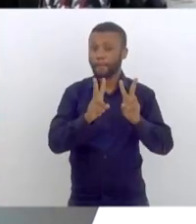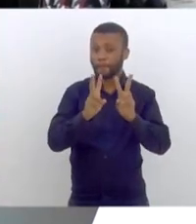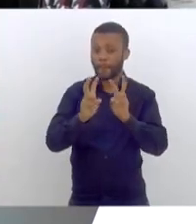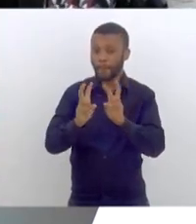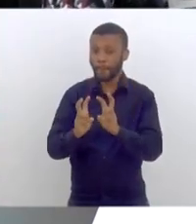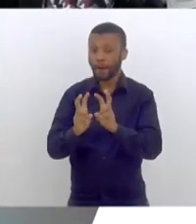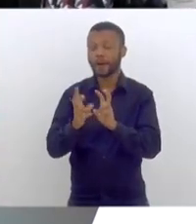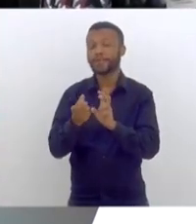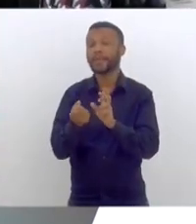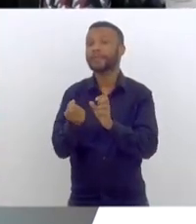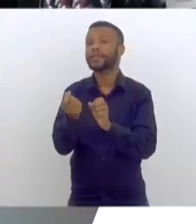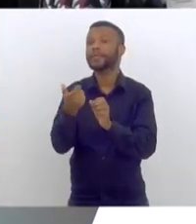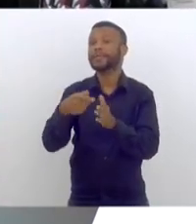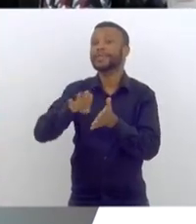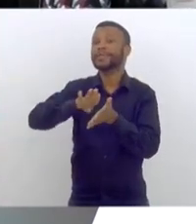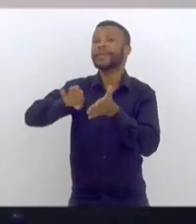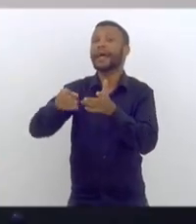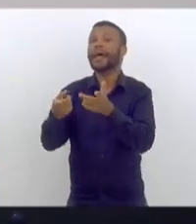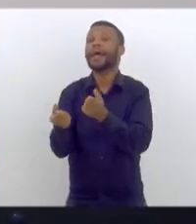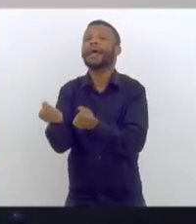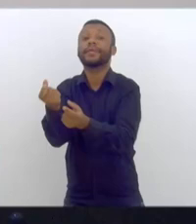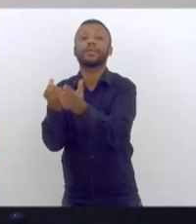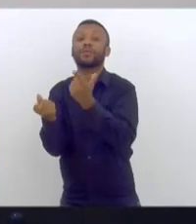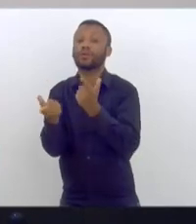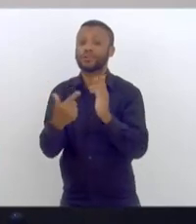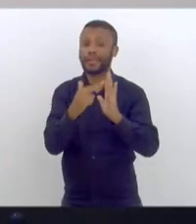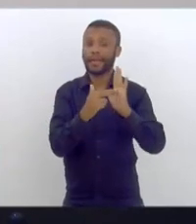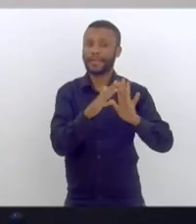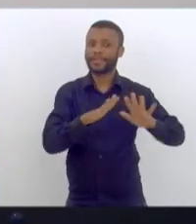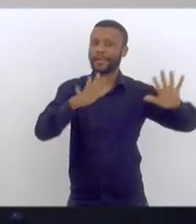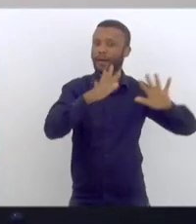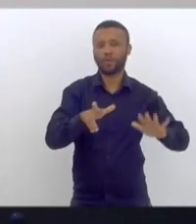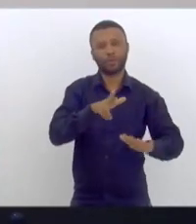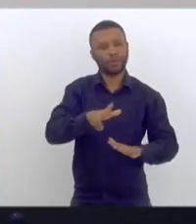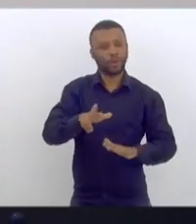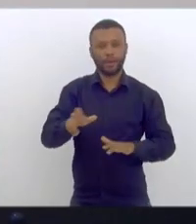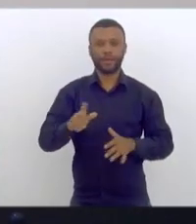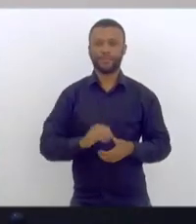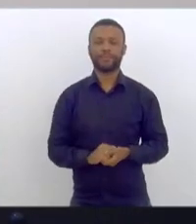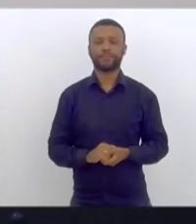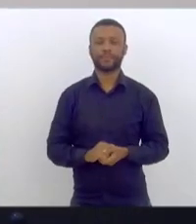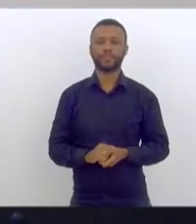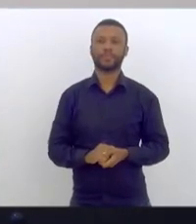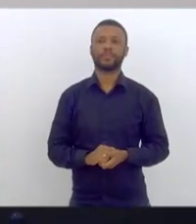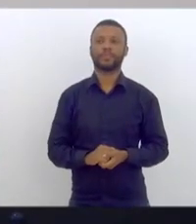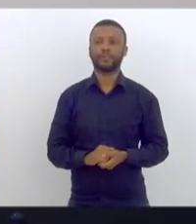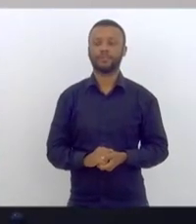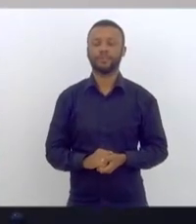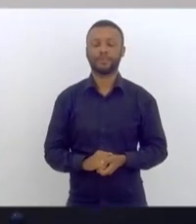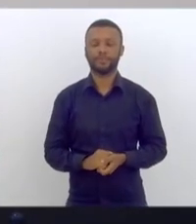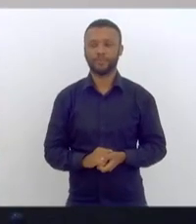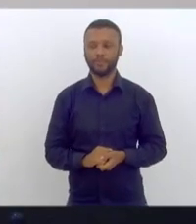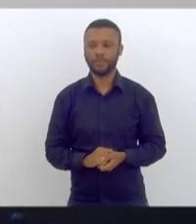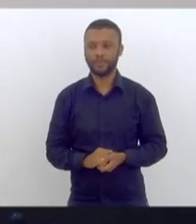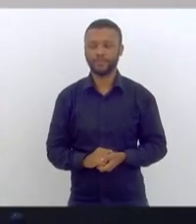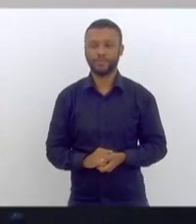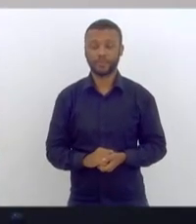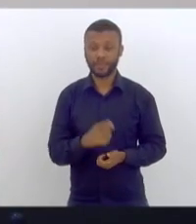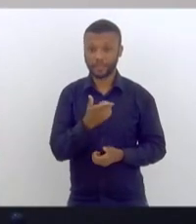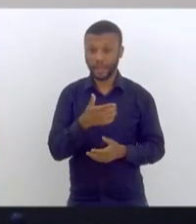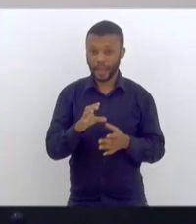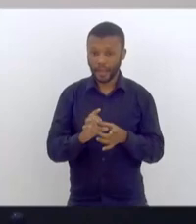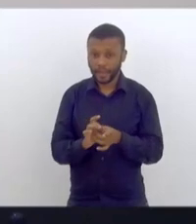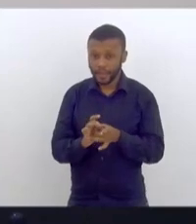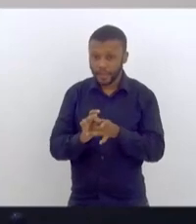regra eu entendi que a senhora tá querendo dizer que não deve ter a válvula de nenhum secretário